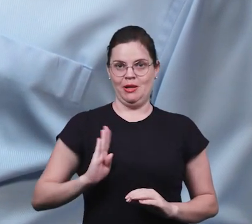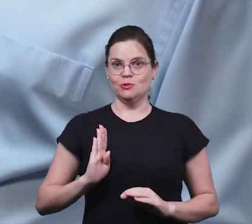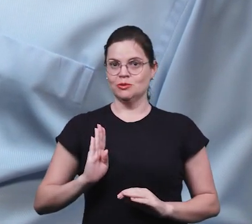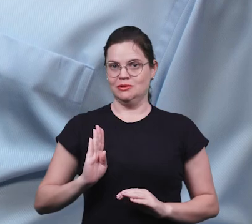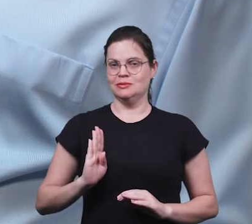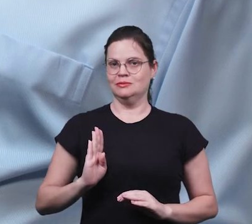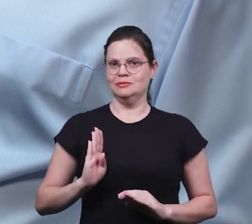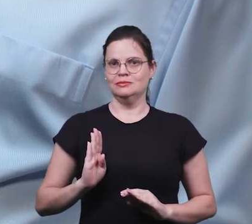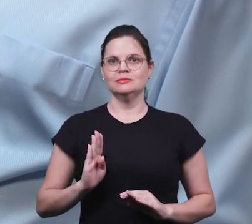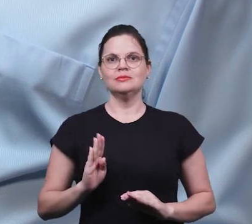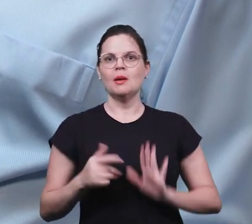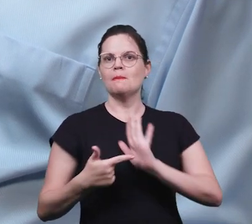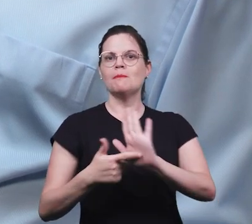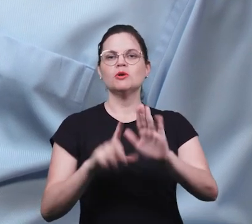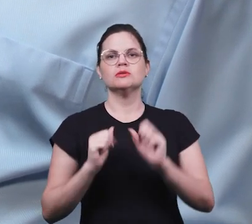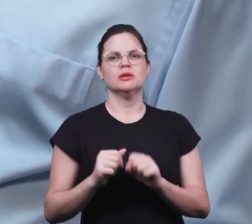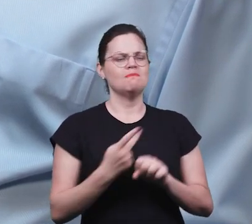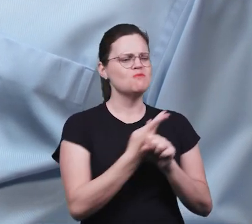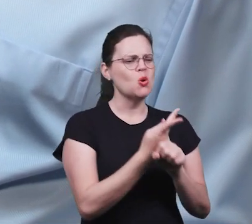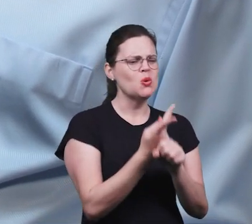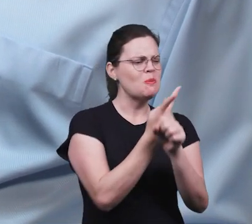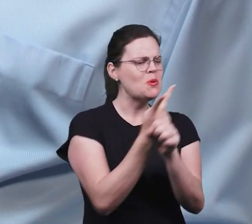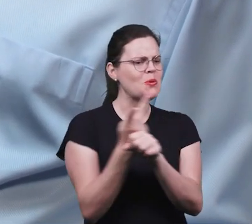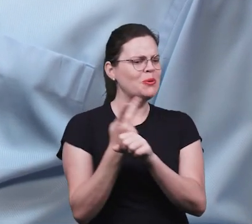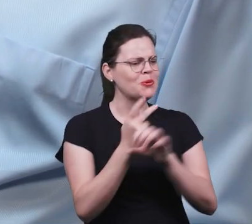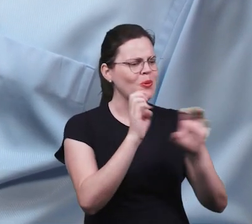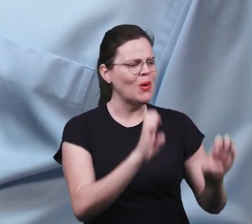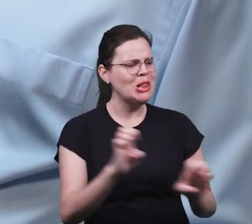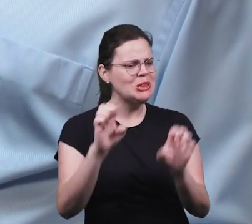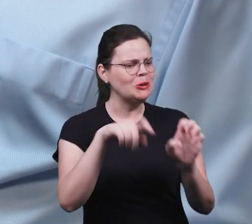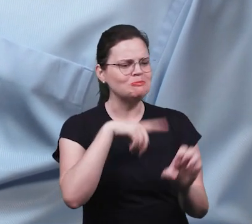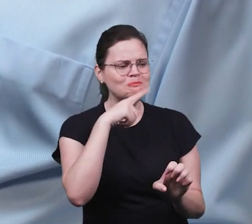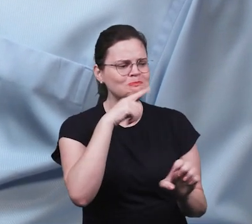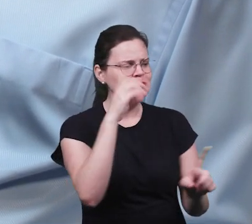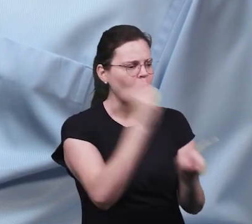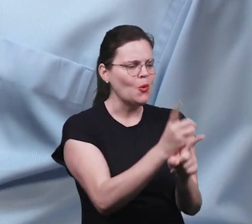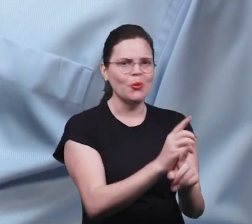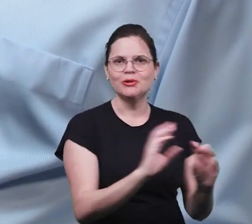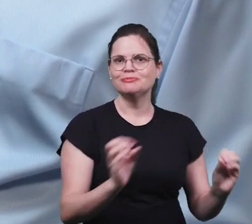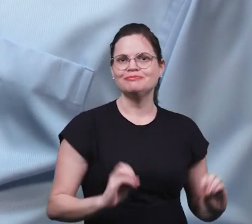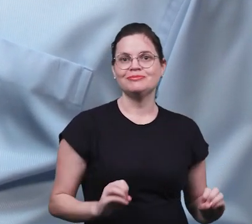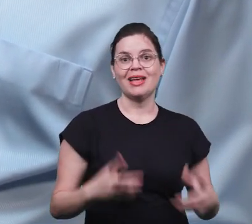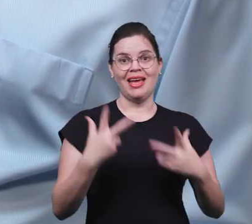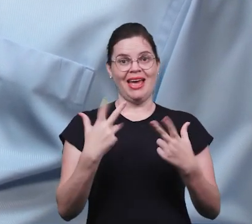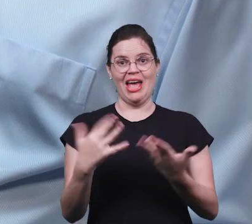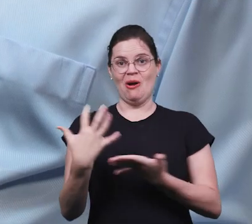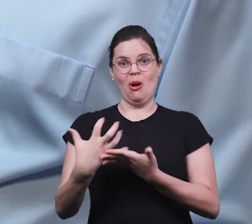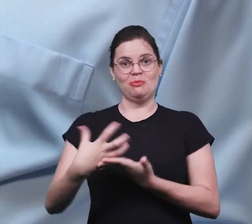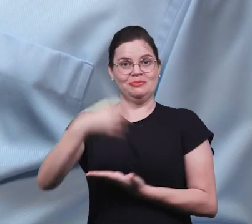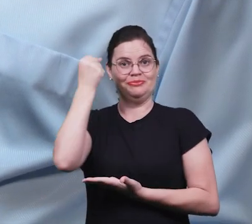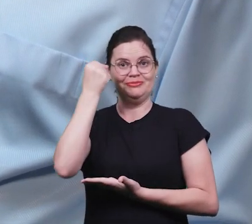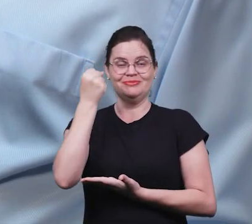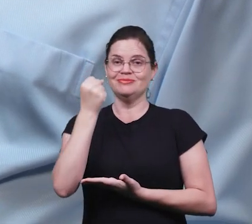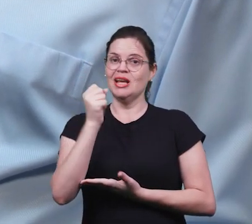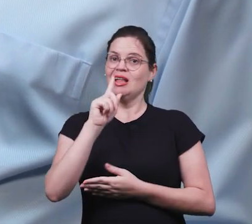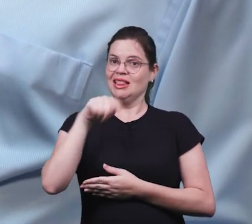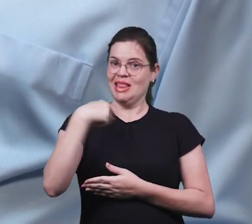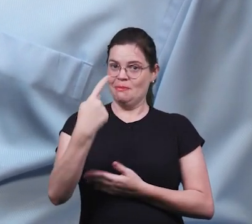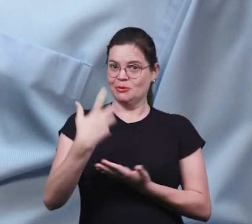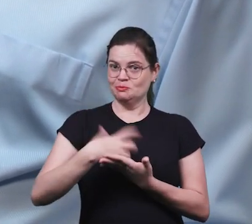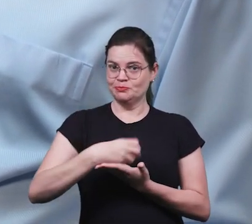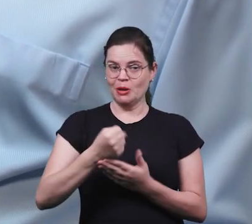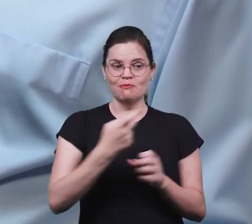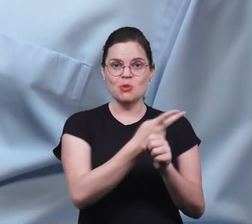e foi buscado e não foi achado. É uma característica da igreja, né? Do arrebatamento da igreja. E